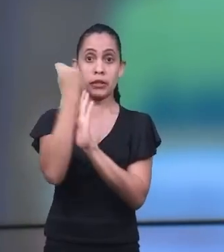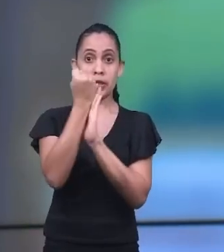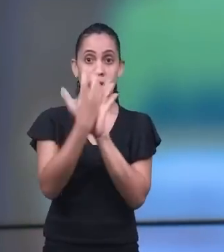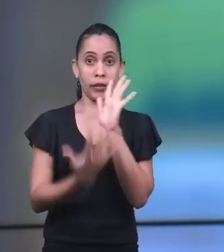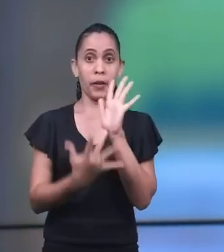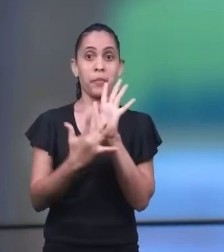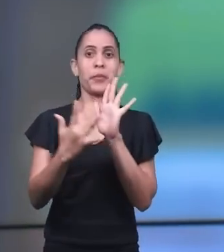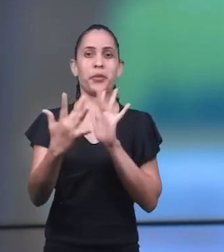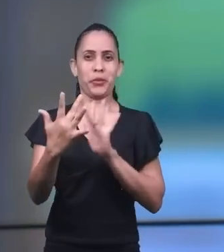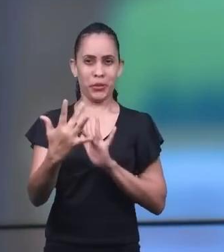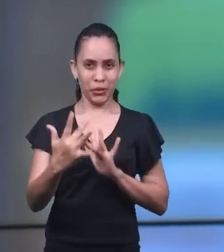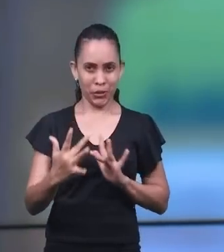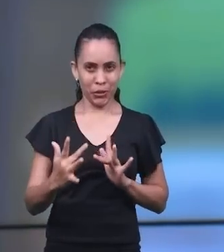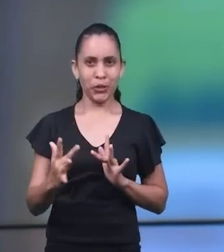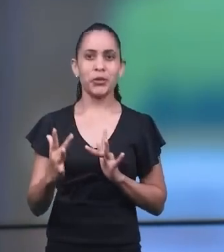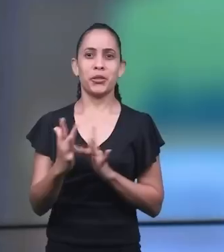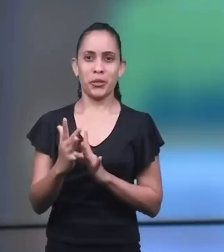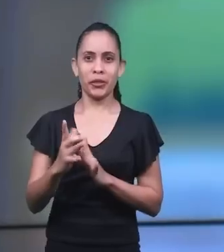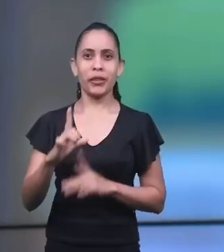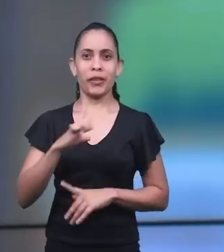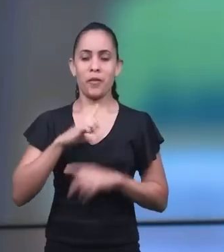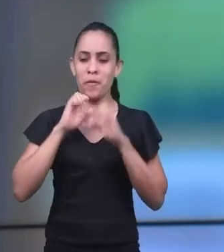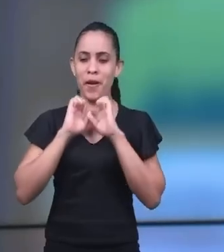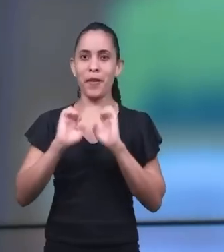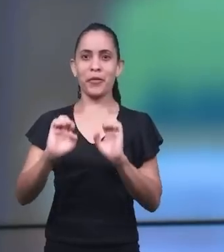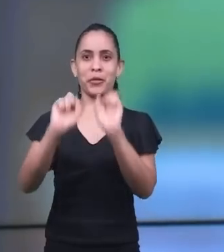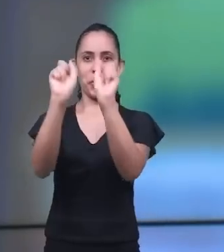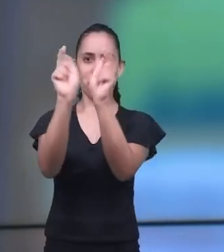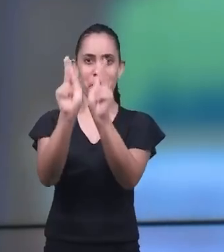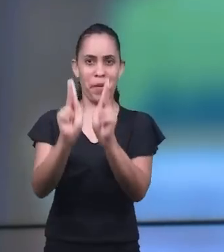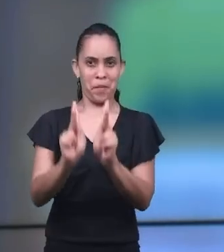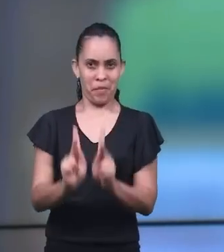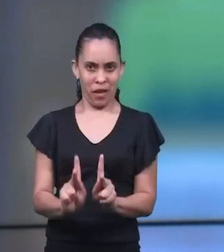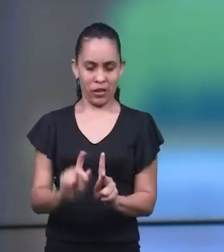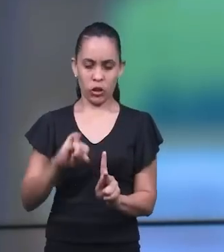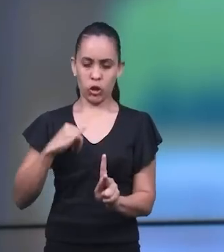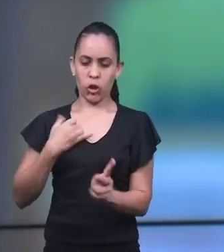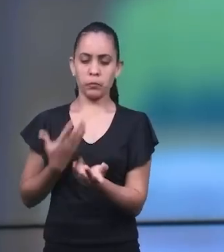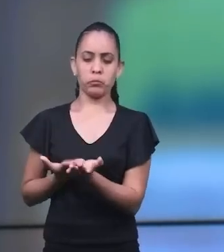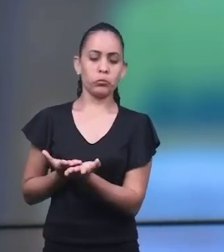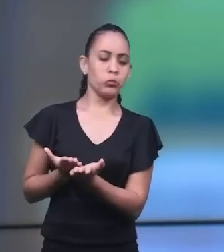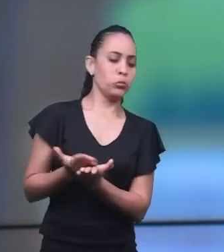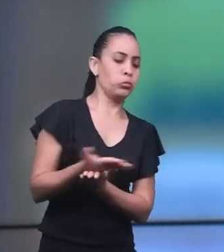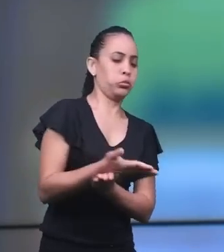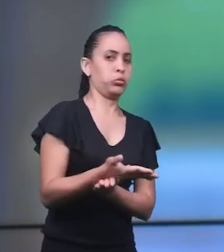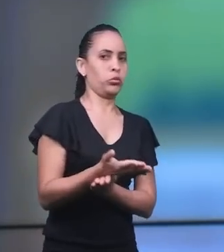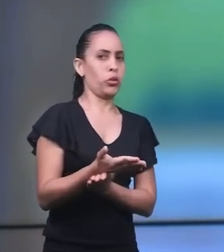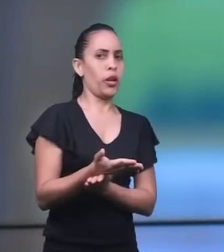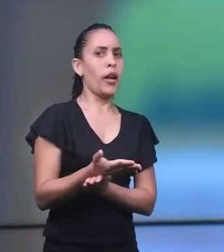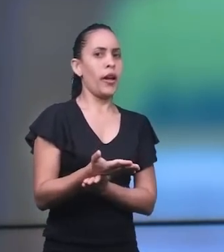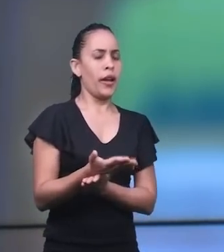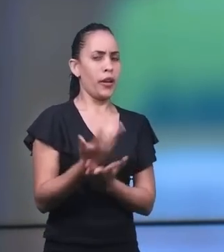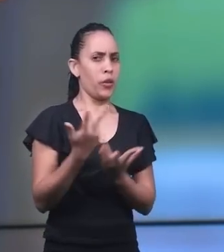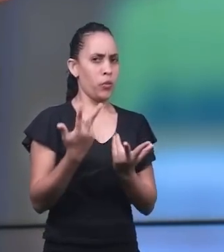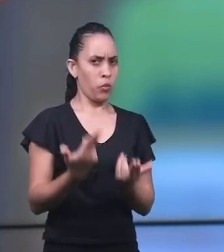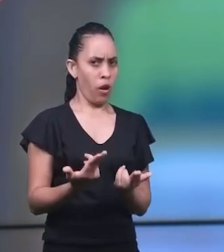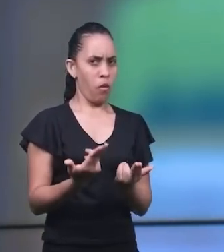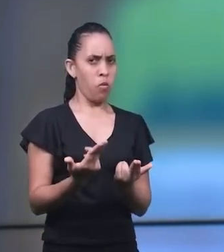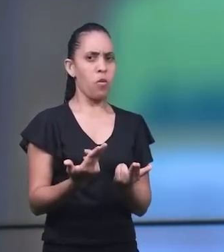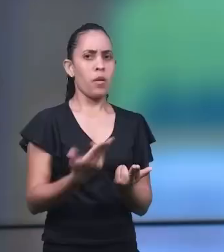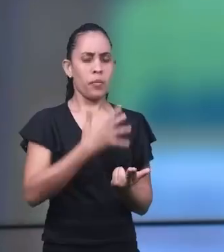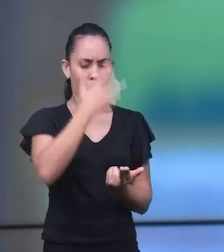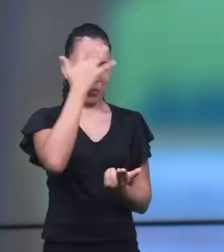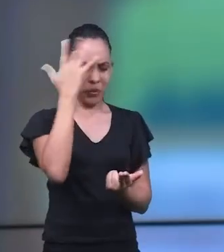e estamos calçados com o Evangelho da Paz. Não caminhamos para a perdição como os ímpios, como a igreja